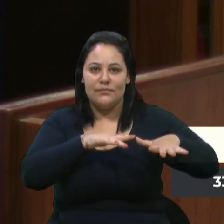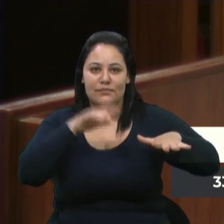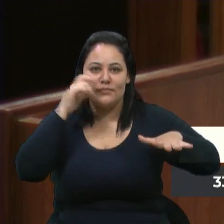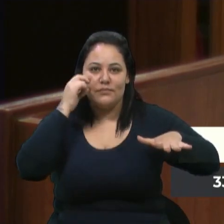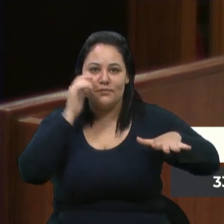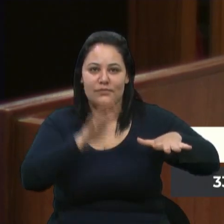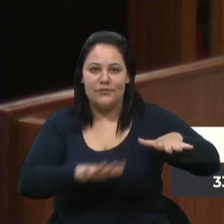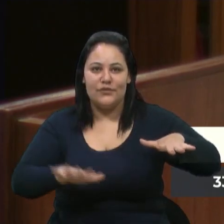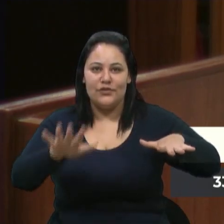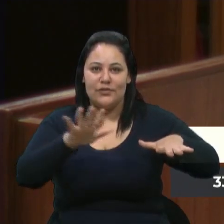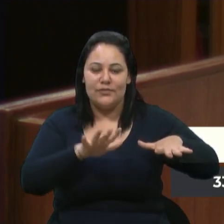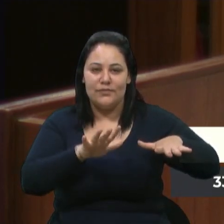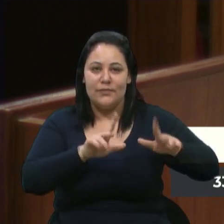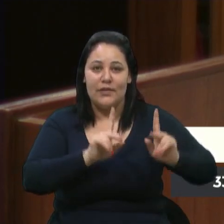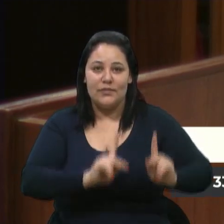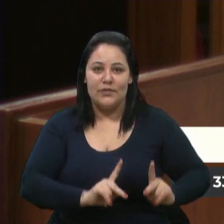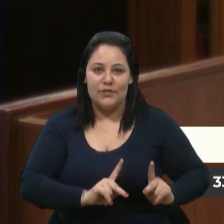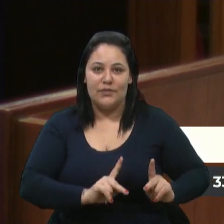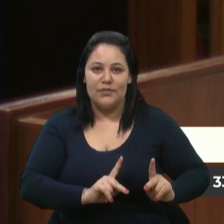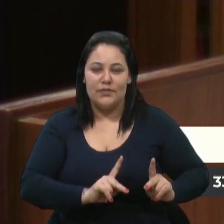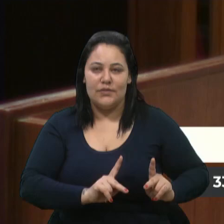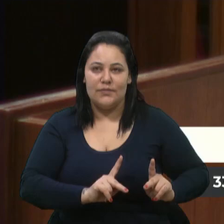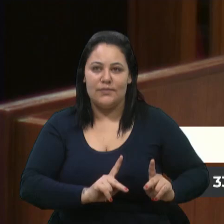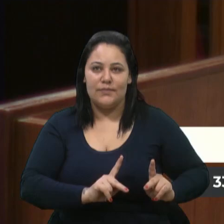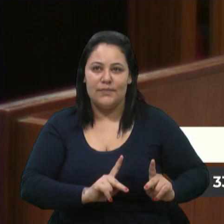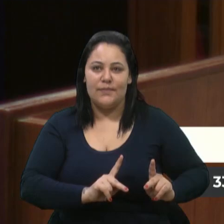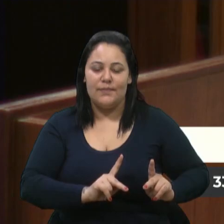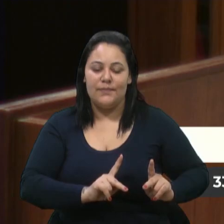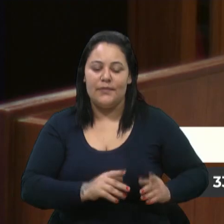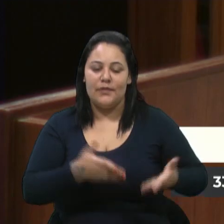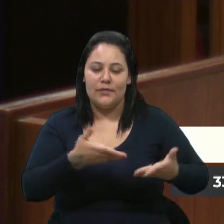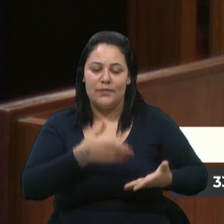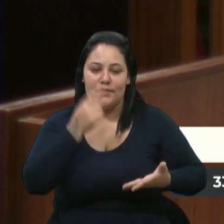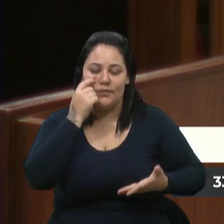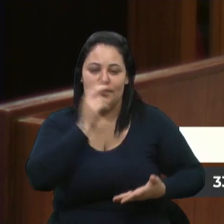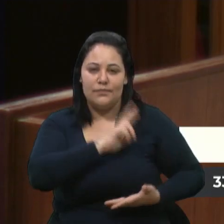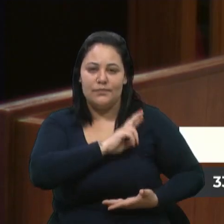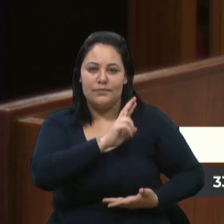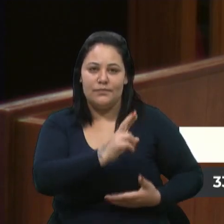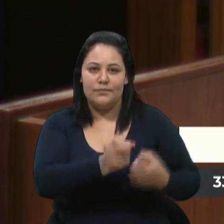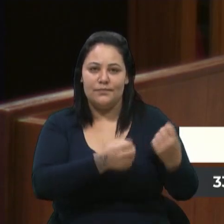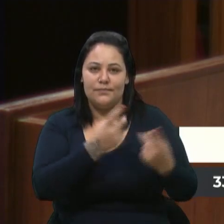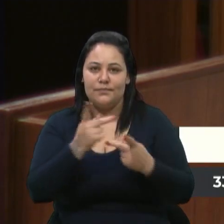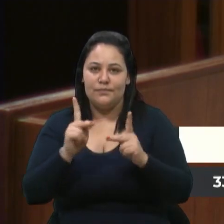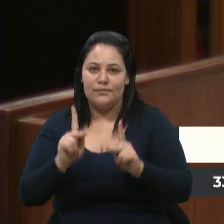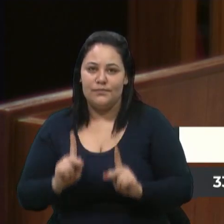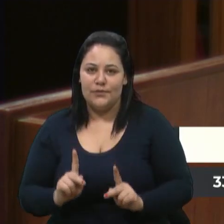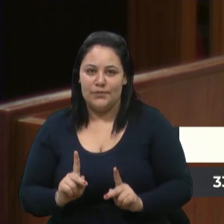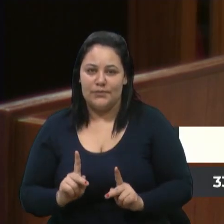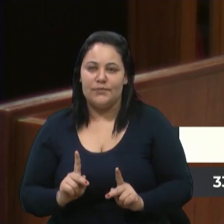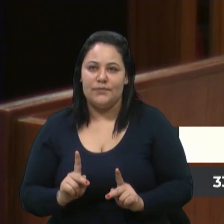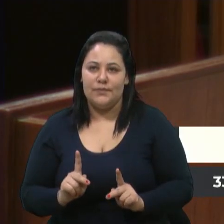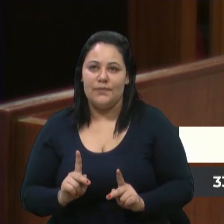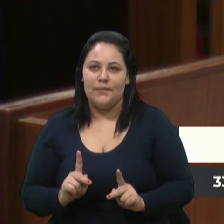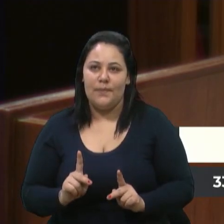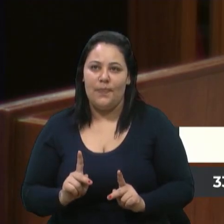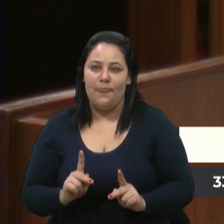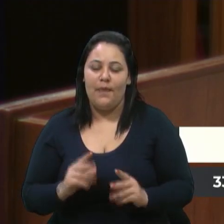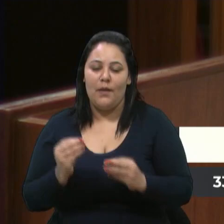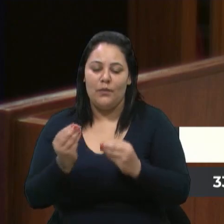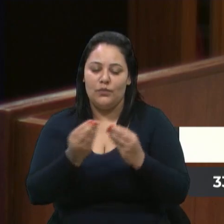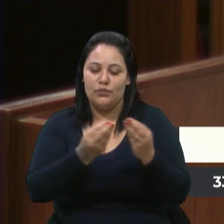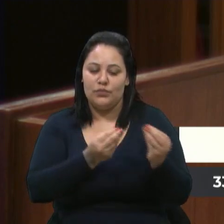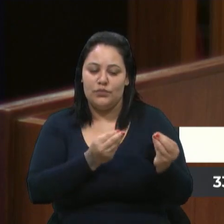nossos usuários que estão aqui representados por alguns, e muitos desses superaram já